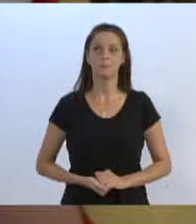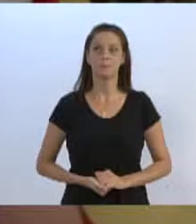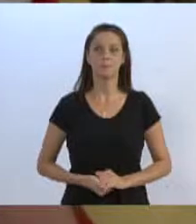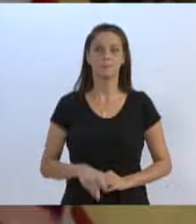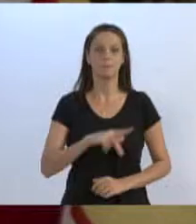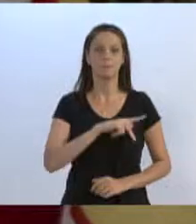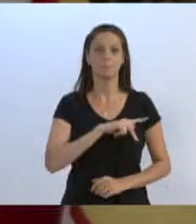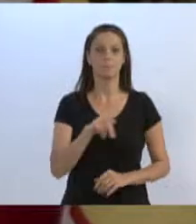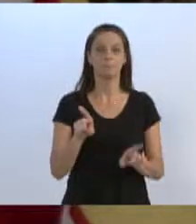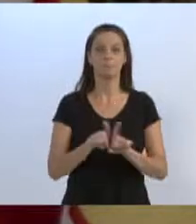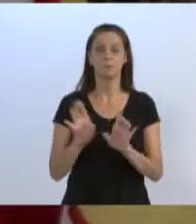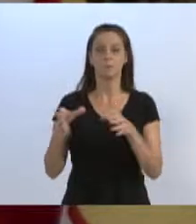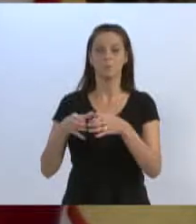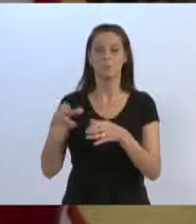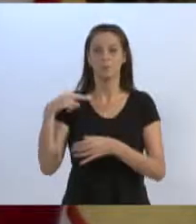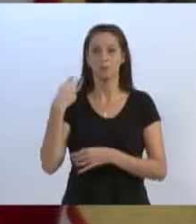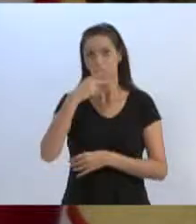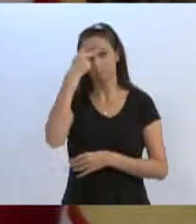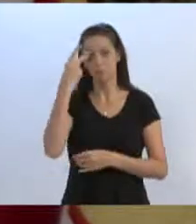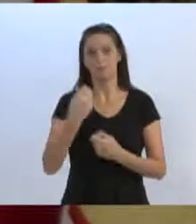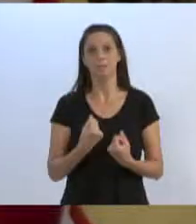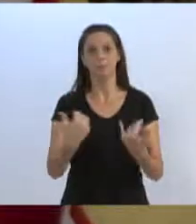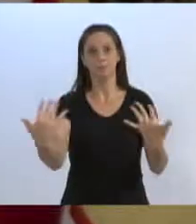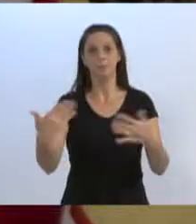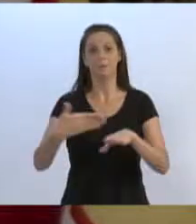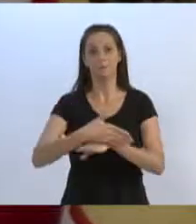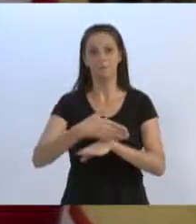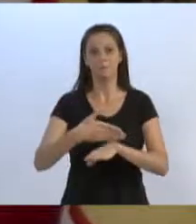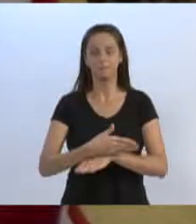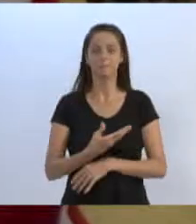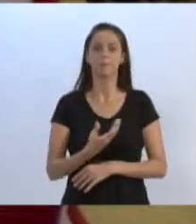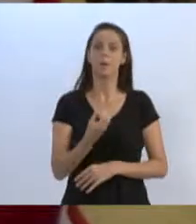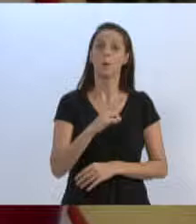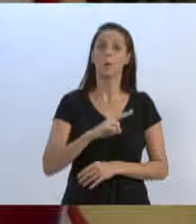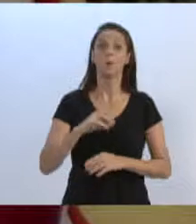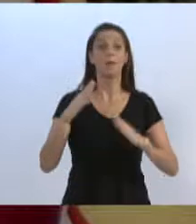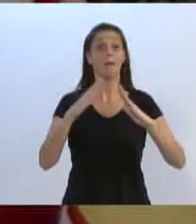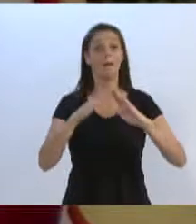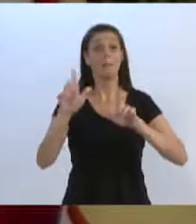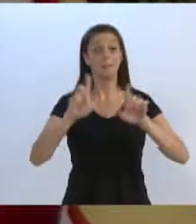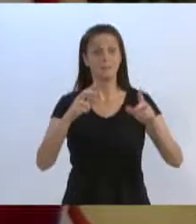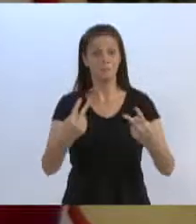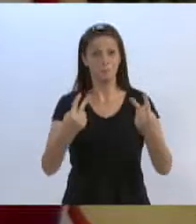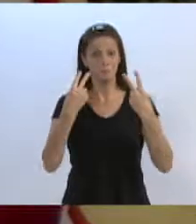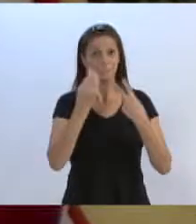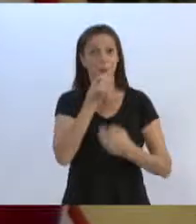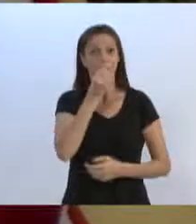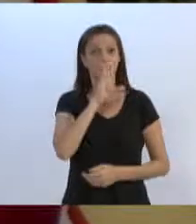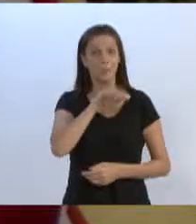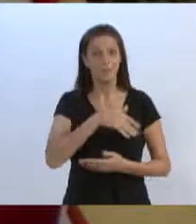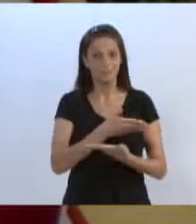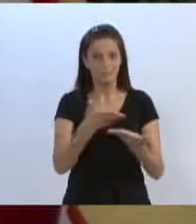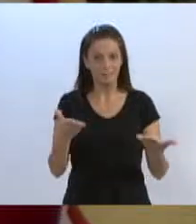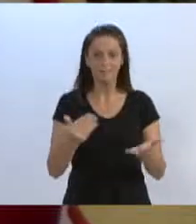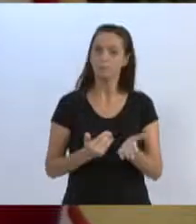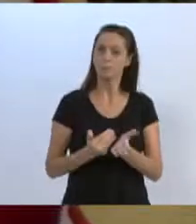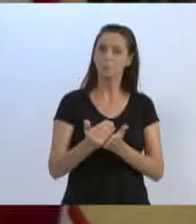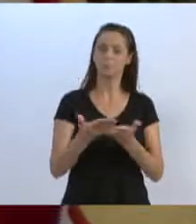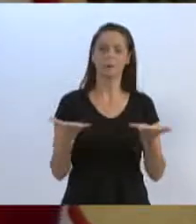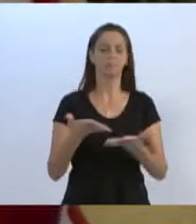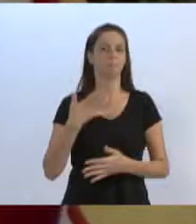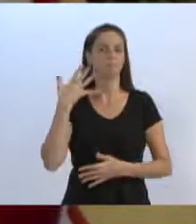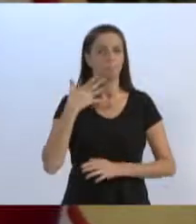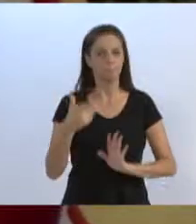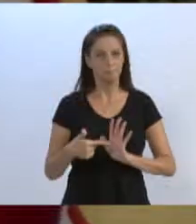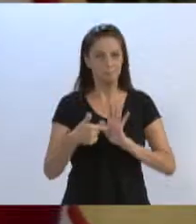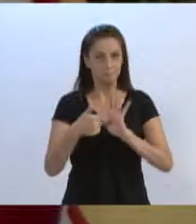Senhor presidente, senhores vereadores, o público que nos assiste aqui em suas residências, uma boa tarde. Eu quero iniciar a minha fala